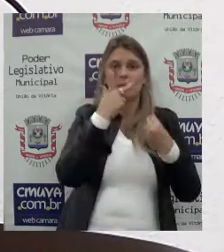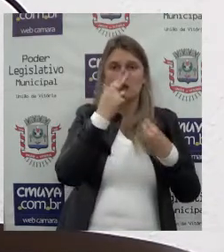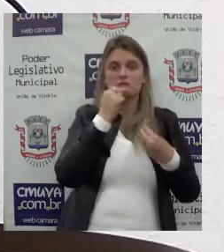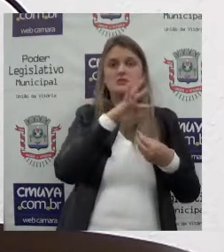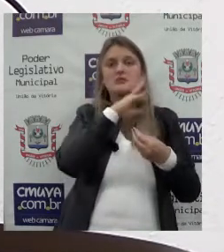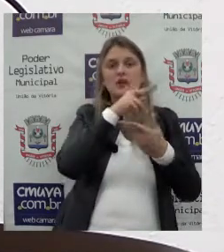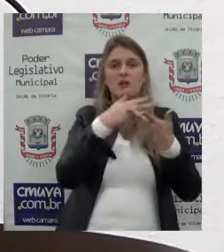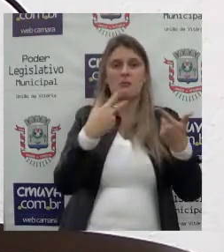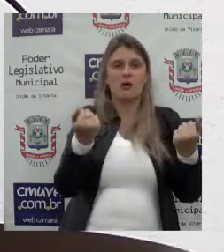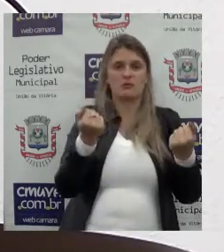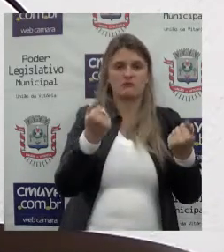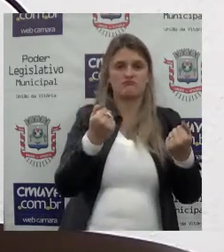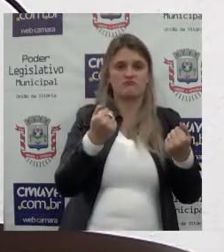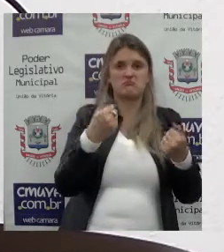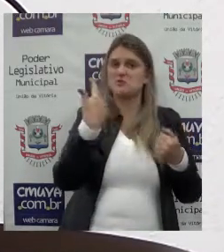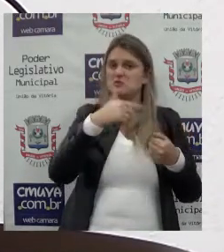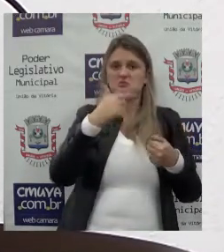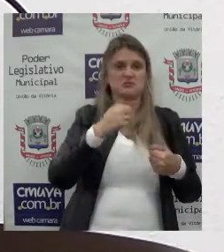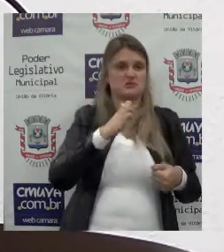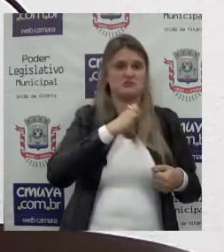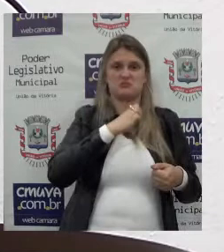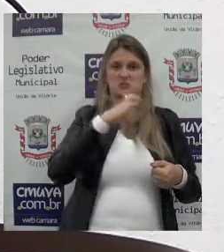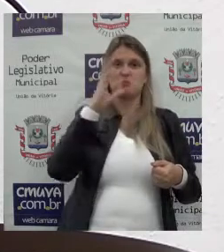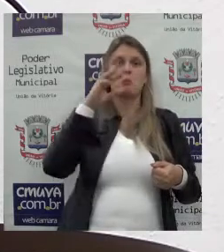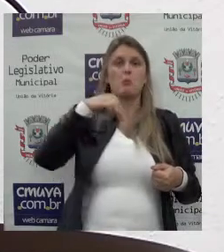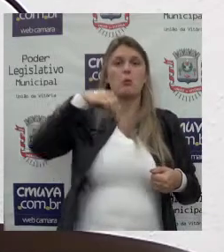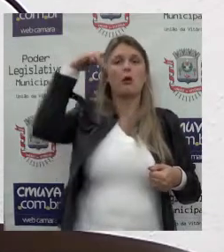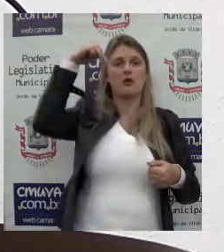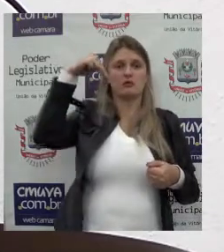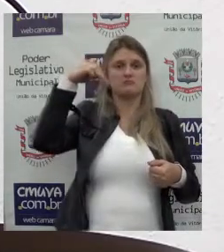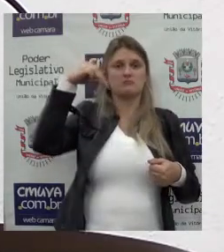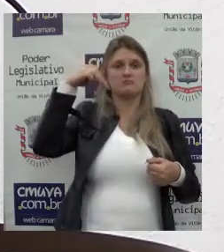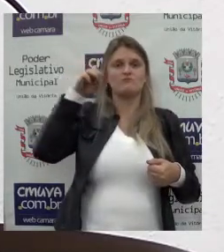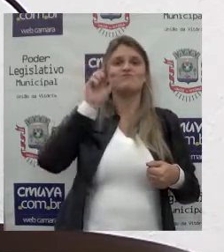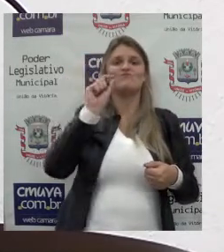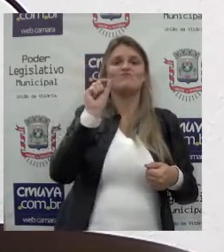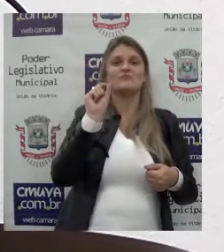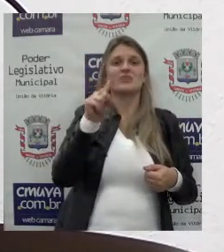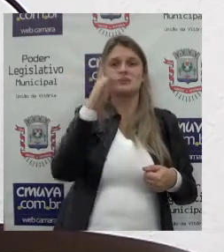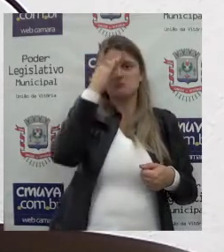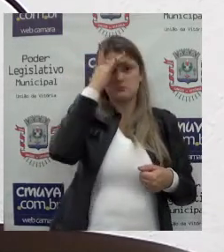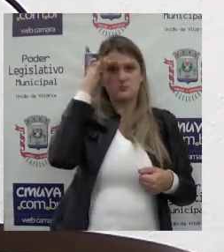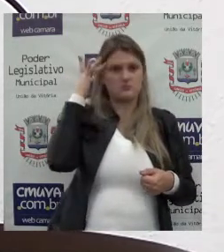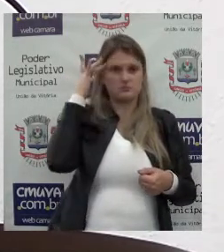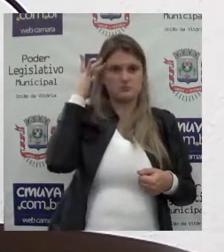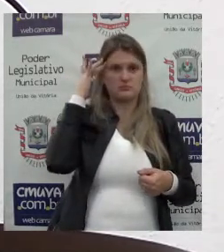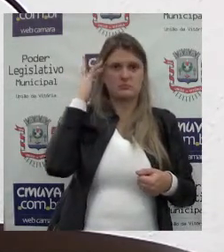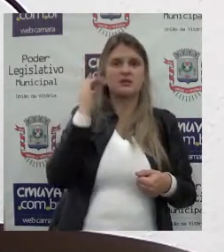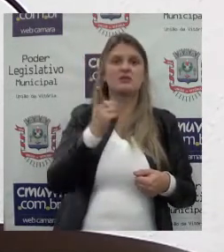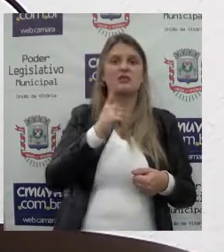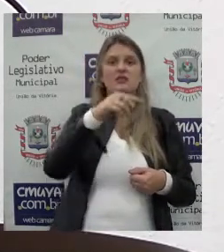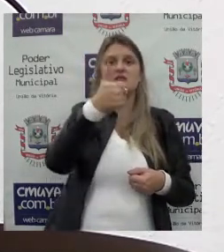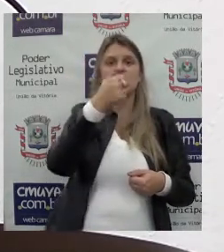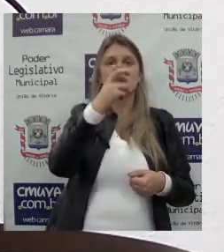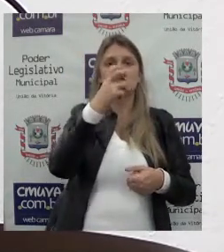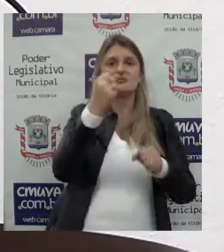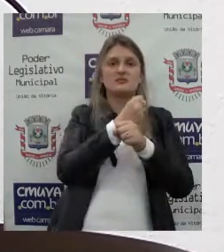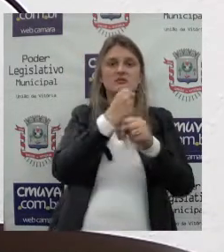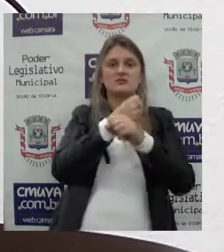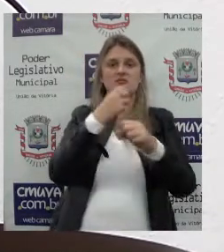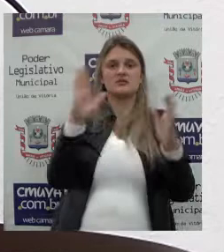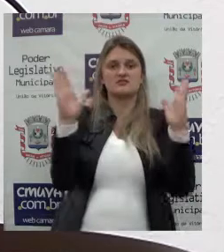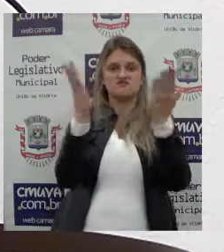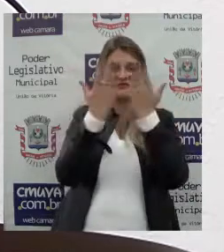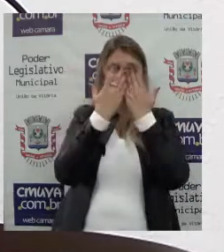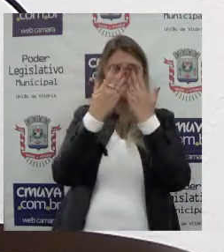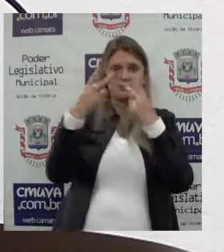assim, você denegrir totalmente a imagem, o caráter, a moralidade. O que você acha que faz uma pessoa 15